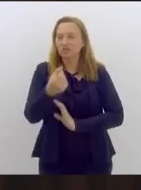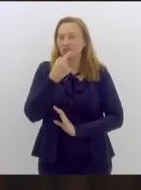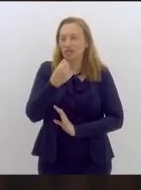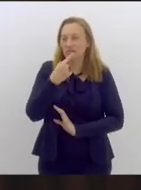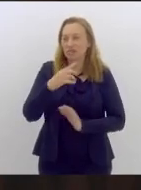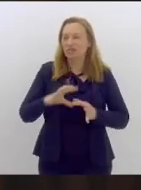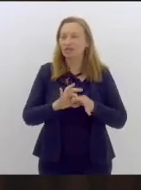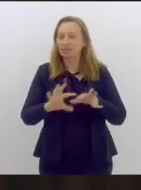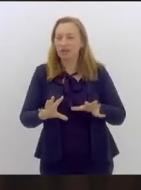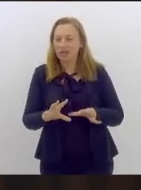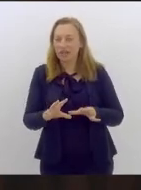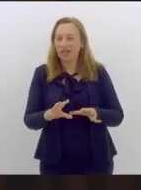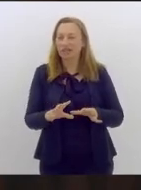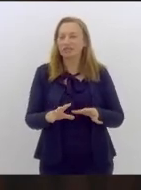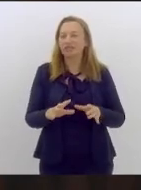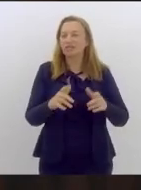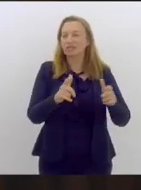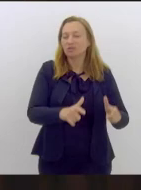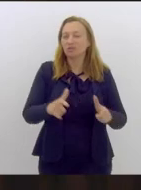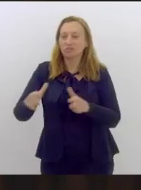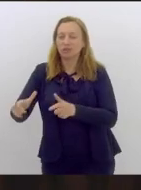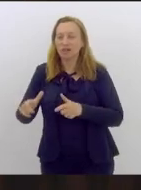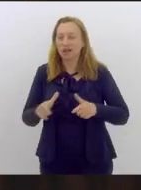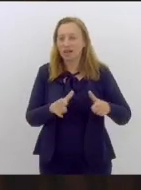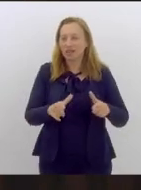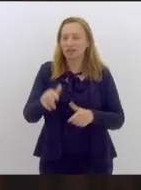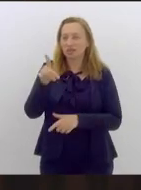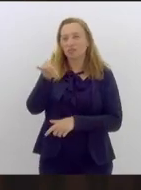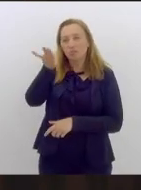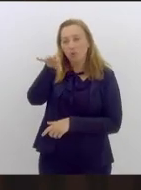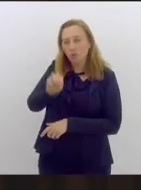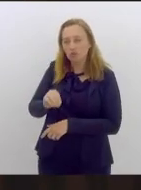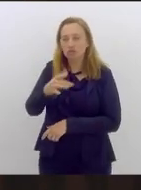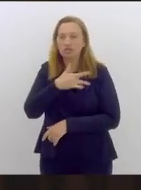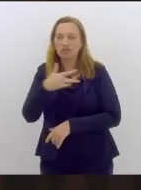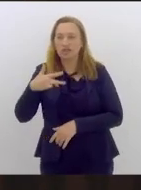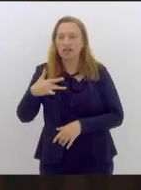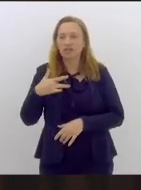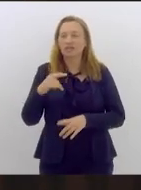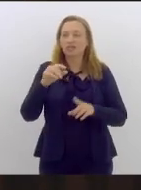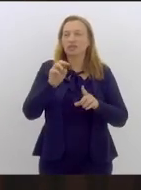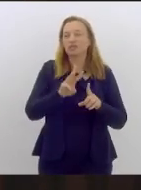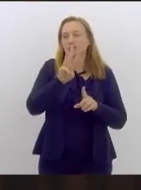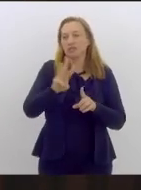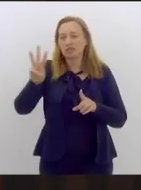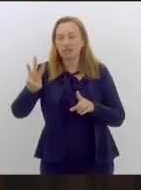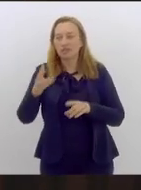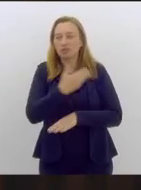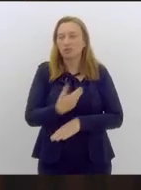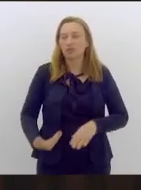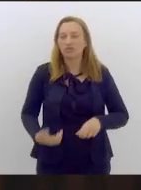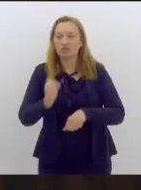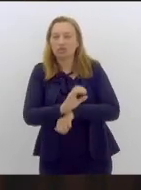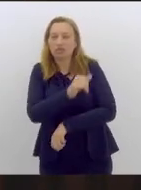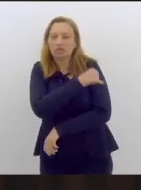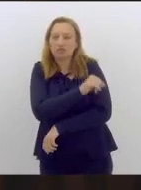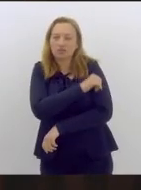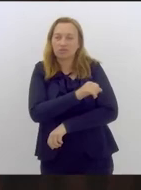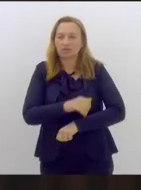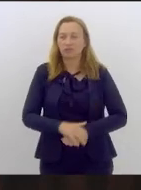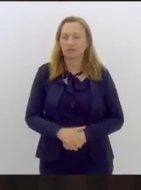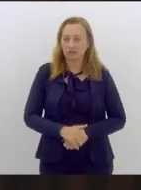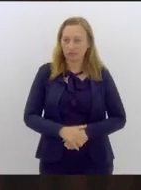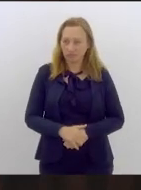disponíveis para abastecimento da rede pública estadual de saúde no site oficial do Governo do Estado do Rio de Janeiro, na forma